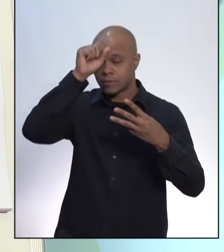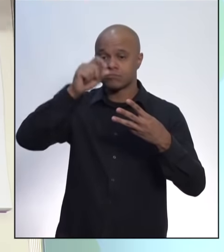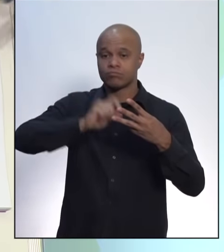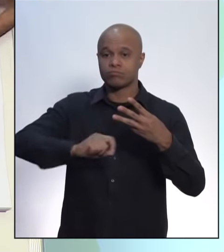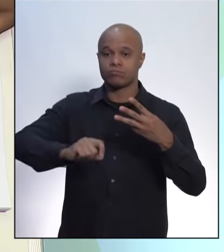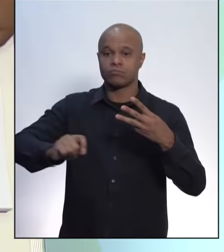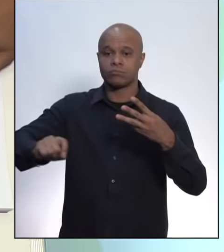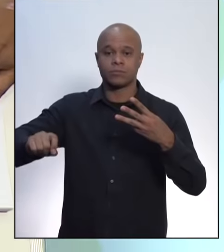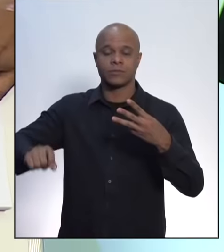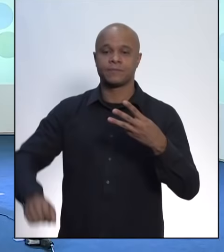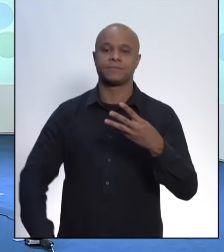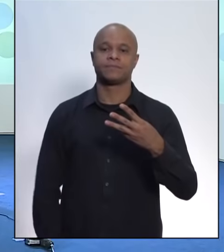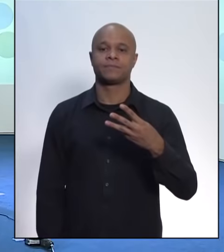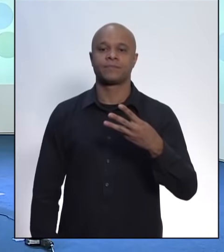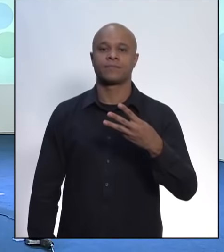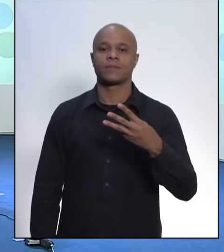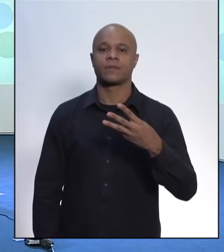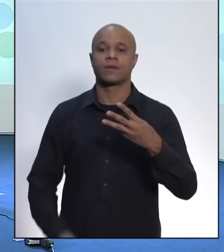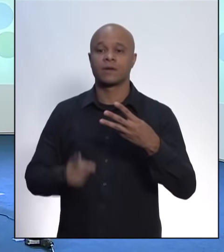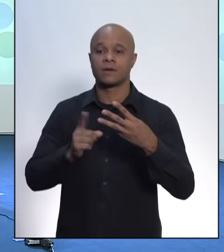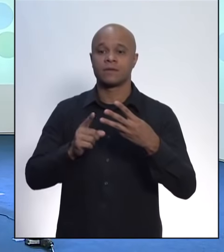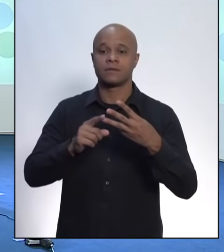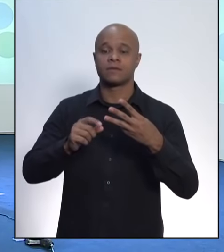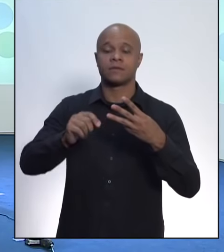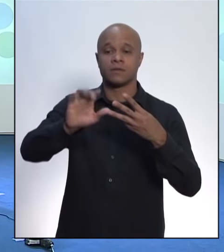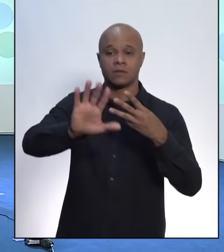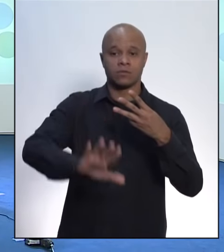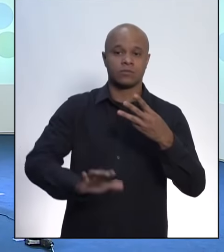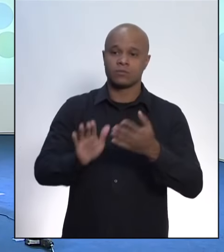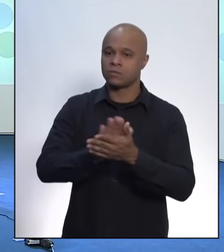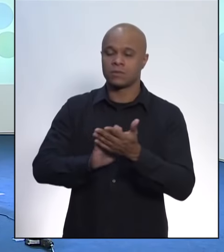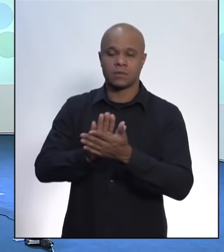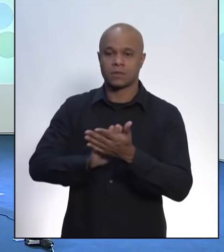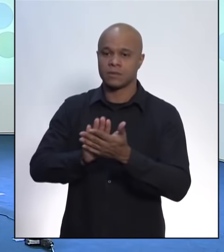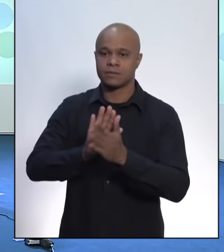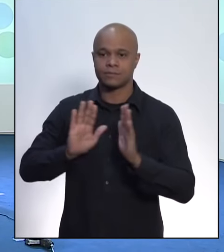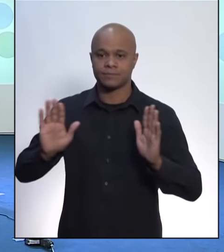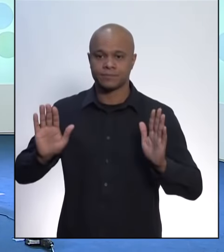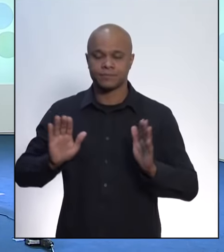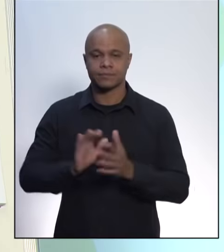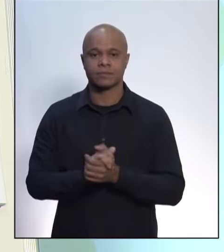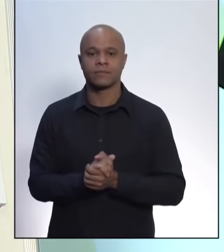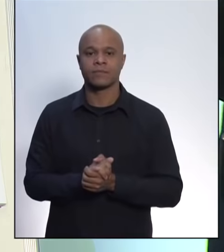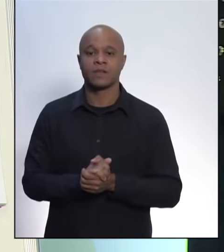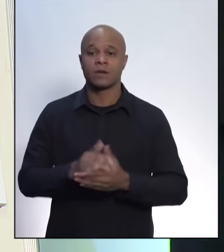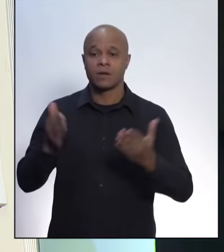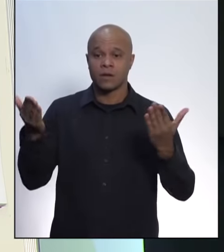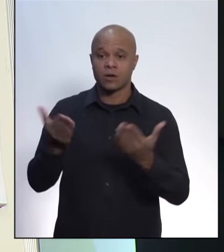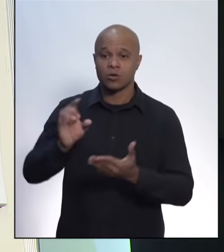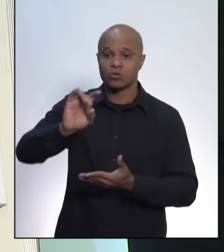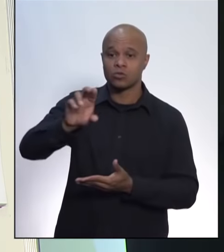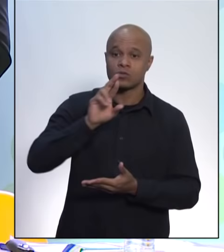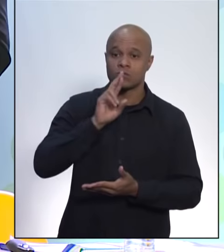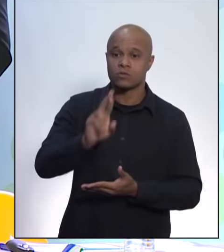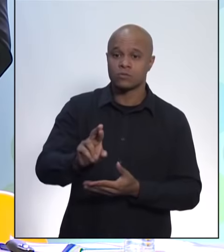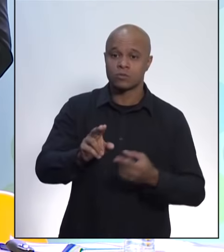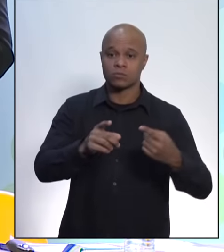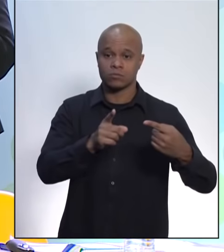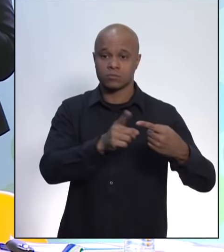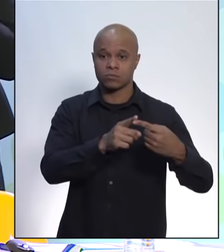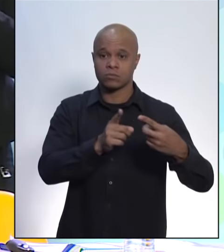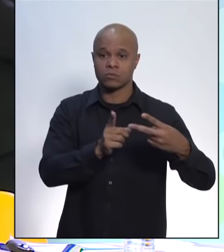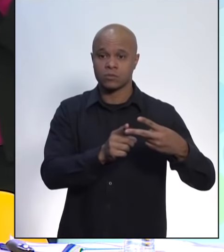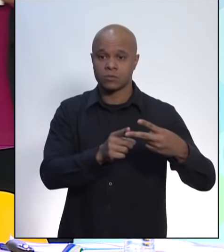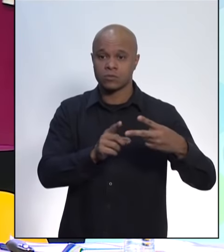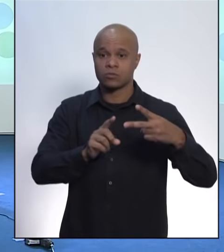aprendi a terceira coluna ou vamos deixar em branco agora vocês vão responder a primeira